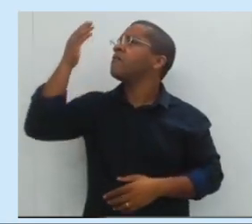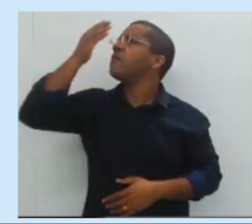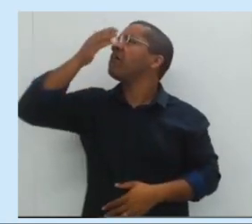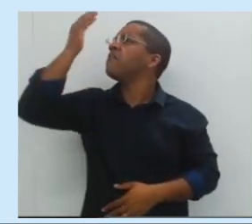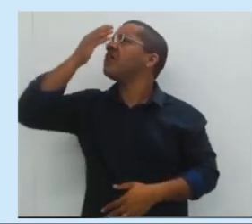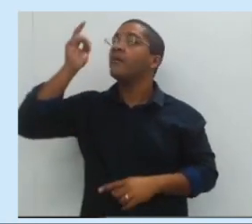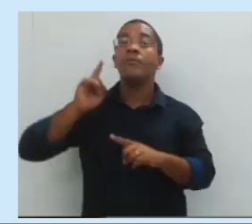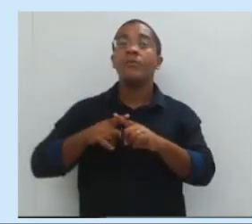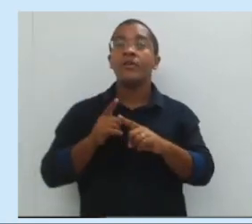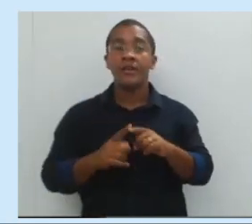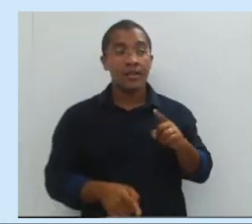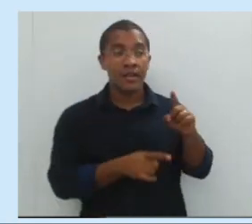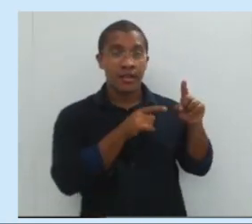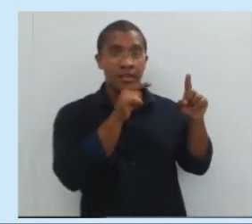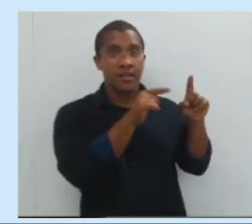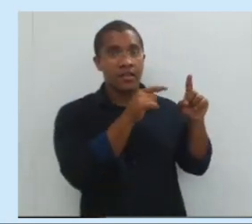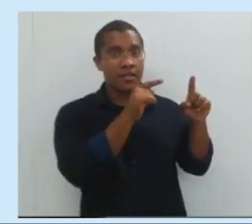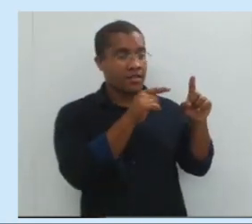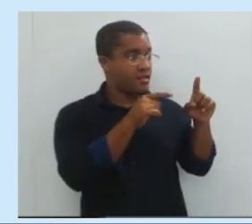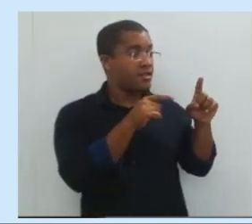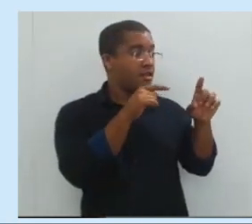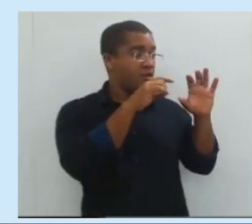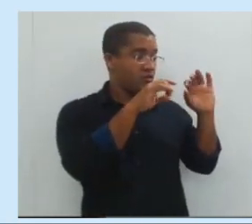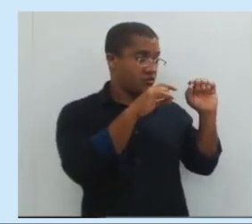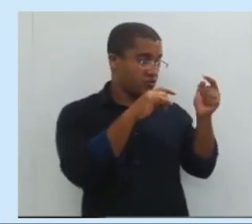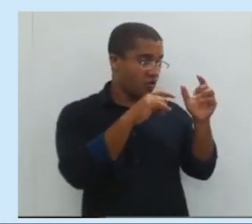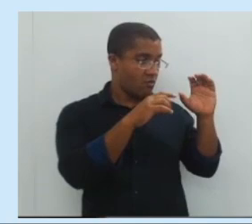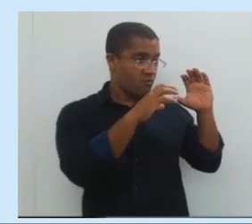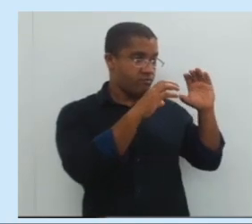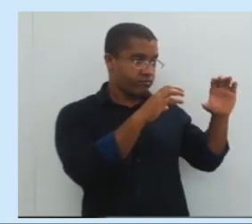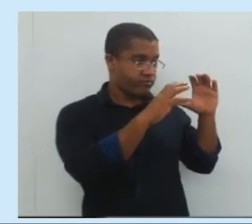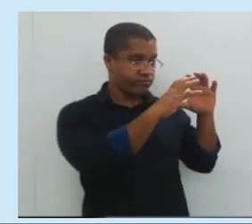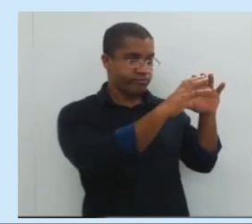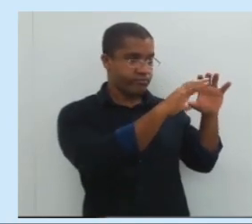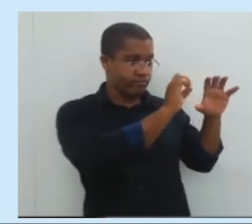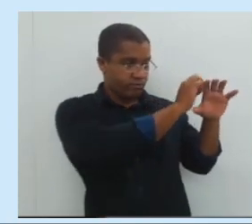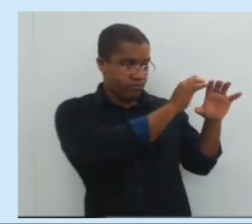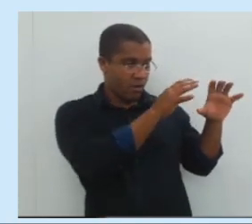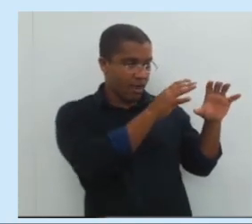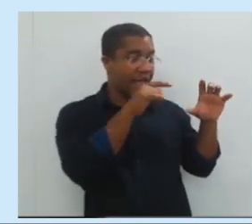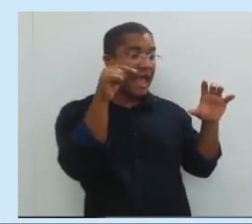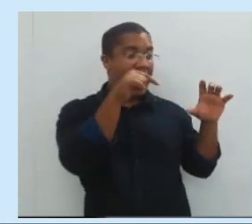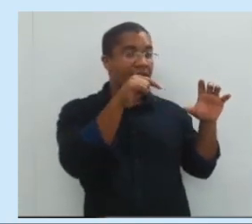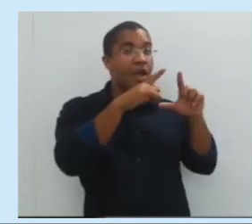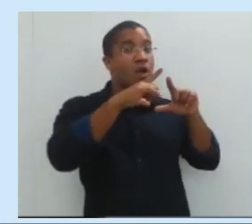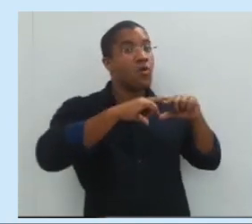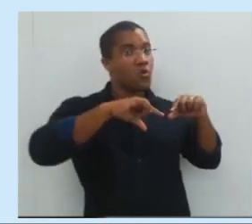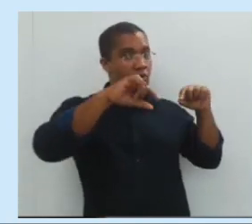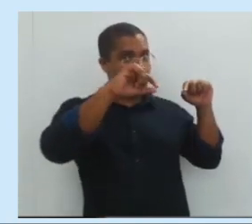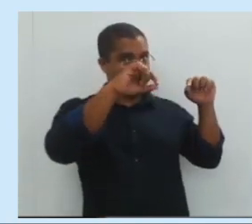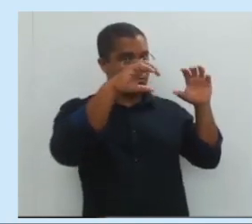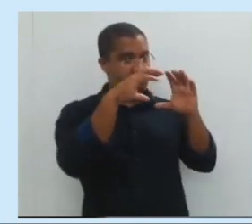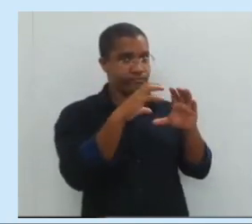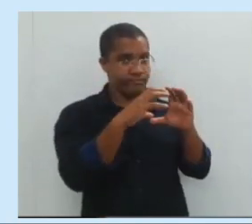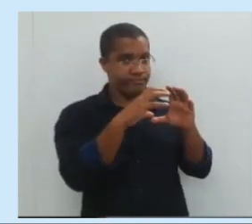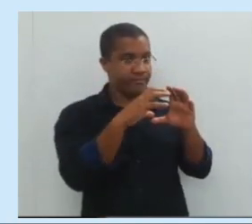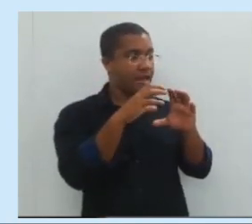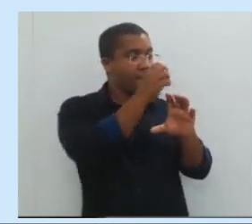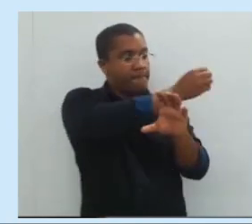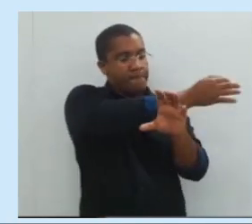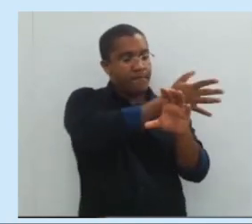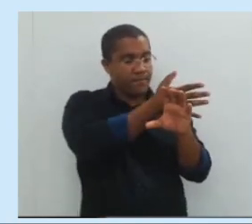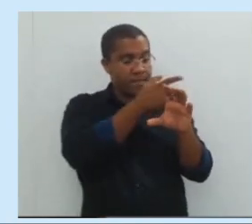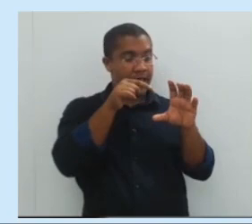que eu estou observando, eu não estou recebendo os raios do sol. Então, ela está meio apagada. A outra